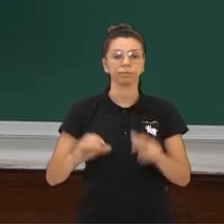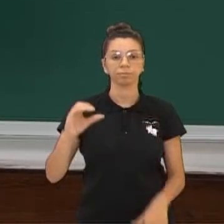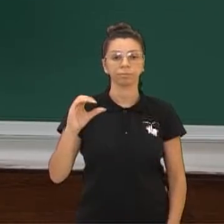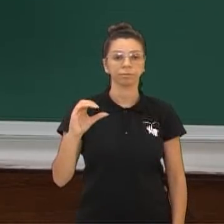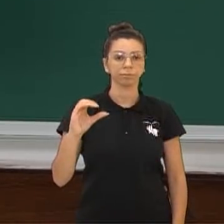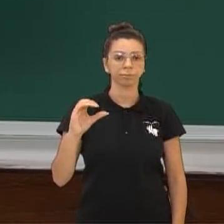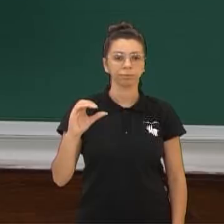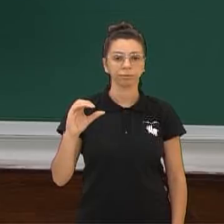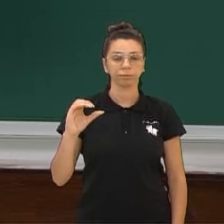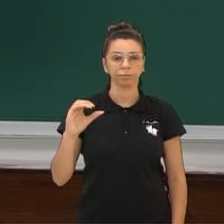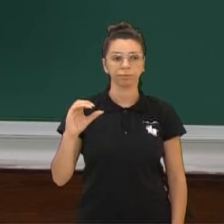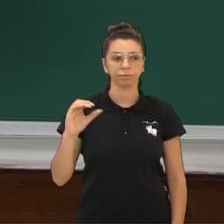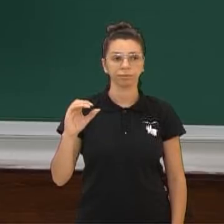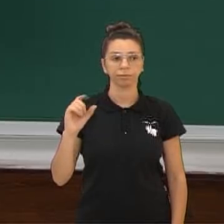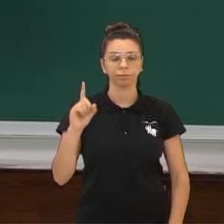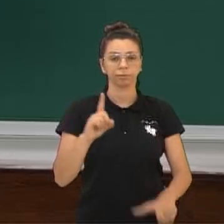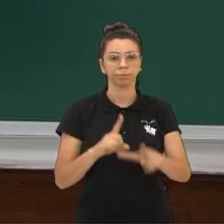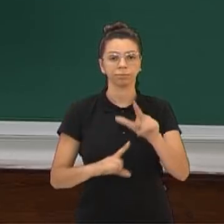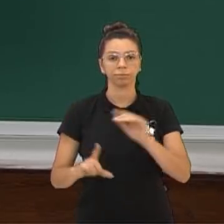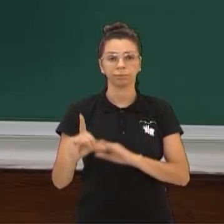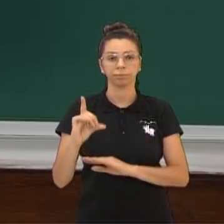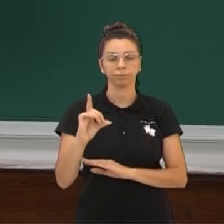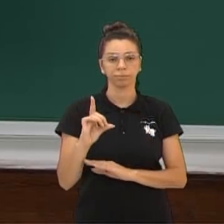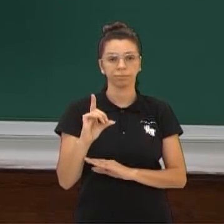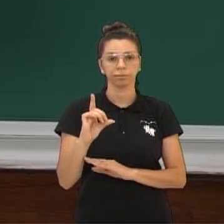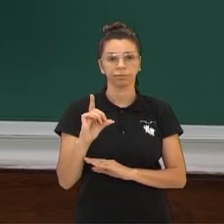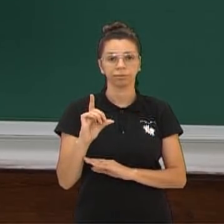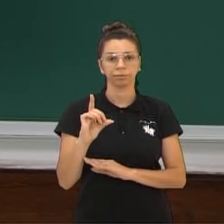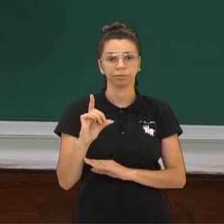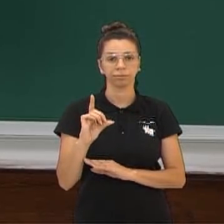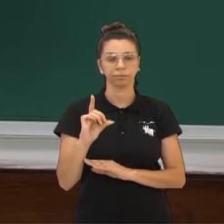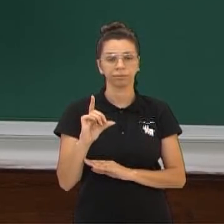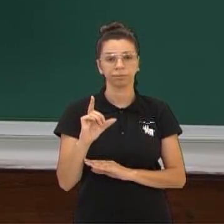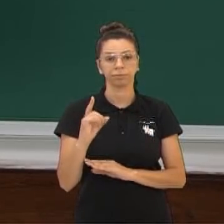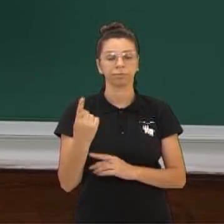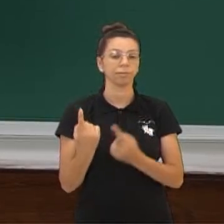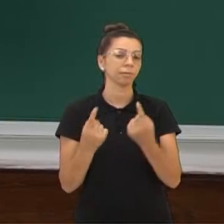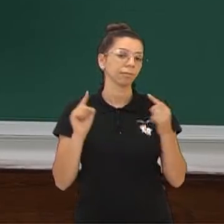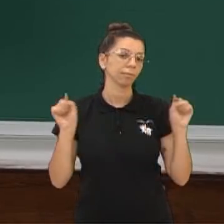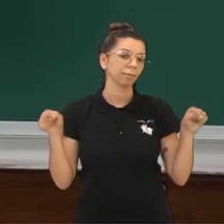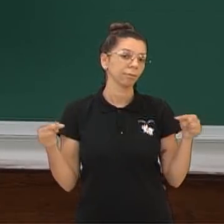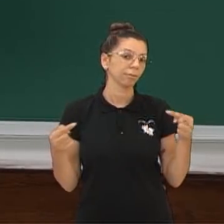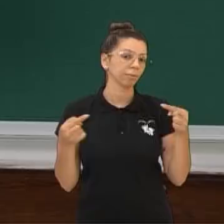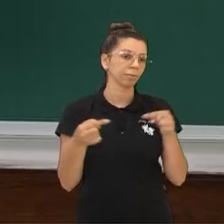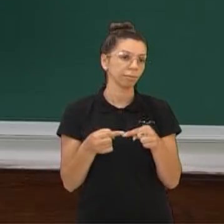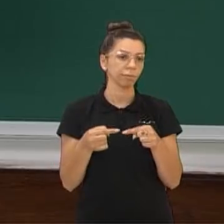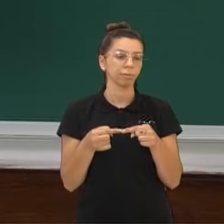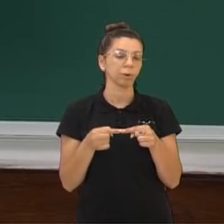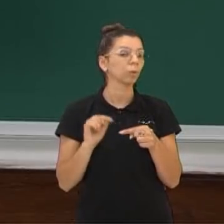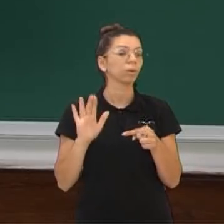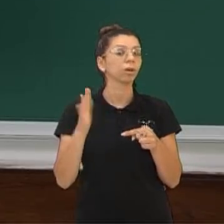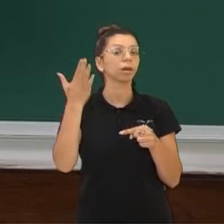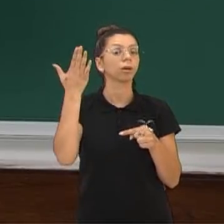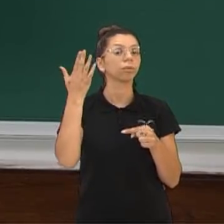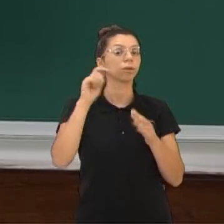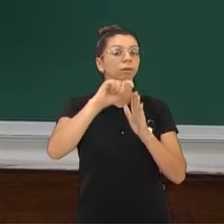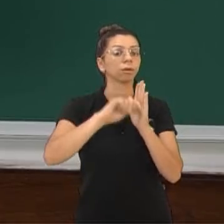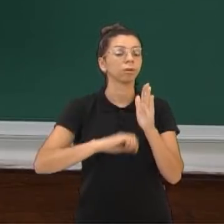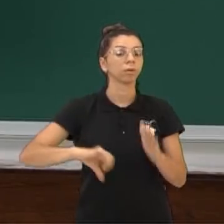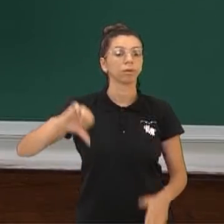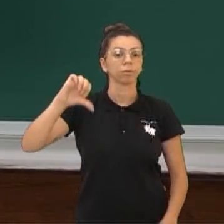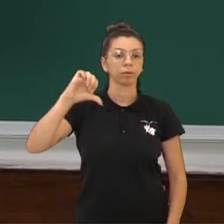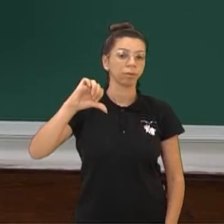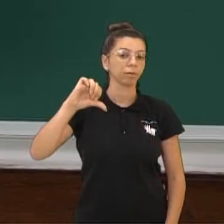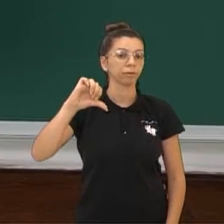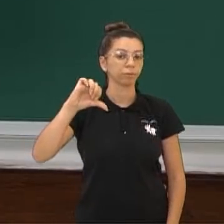Viking invasions. Letter D, the settlement of Britain of Jutes, Saxons and Angles. O assentamento ali